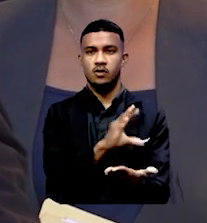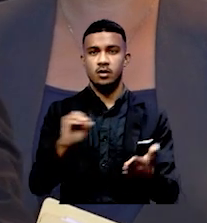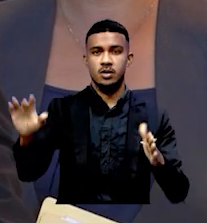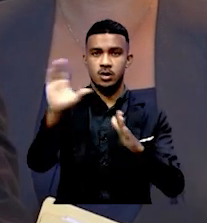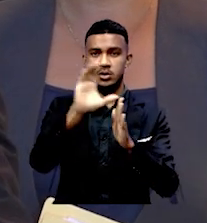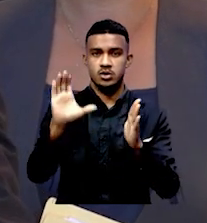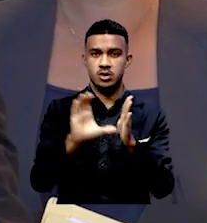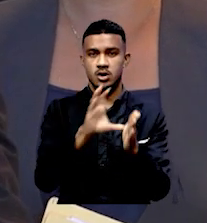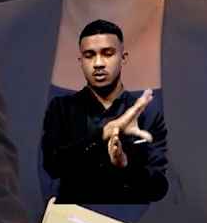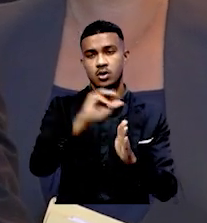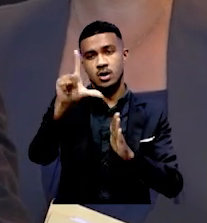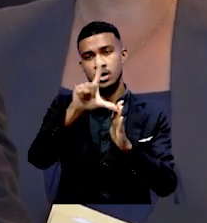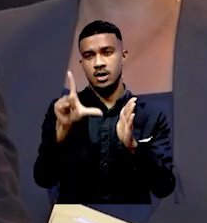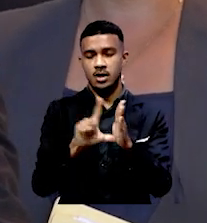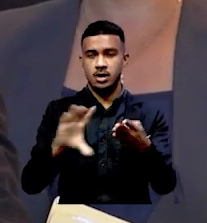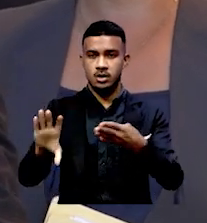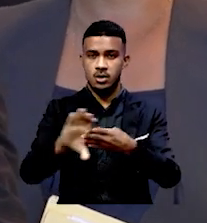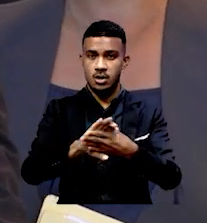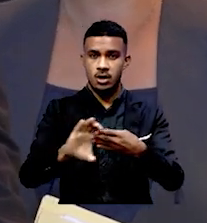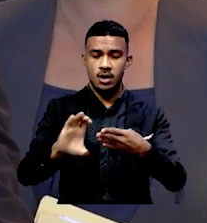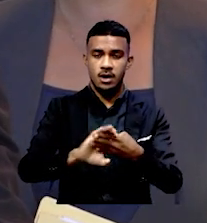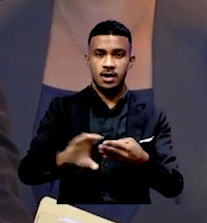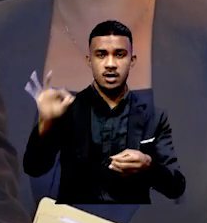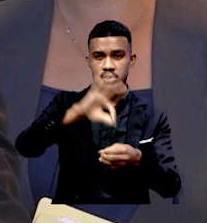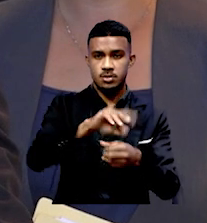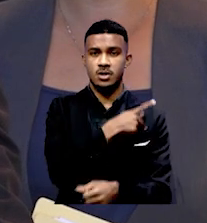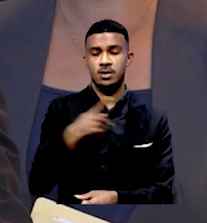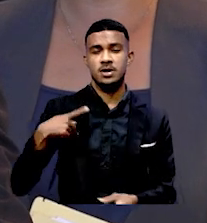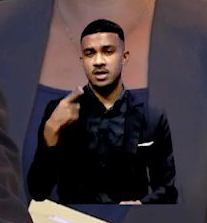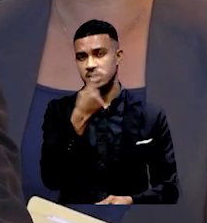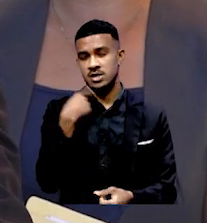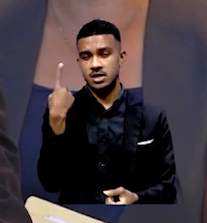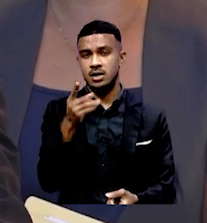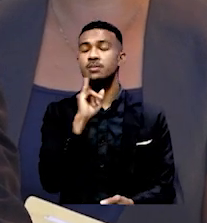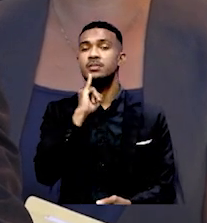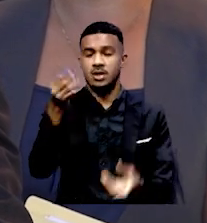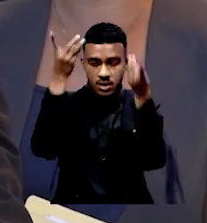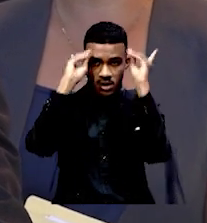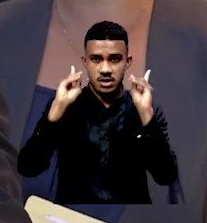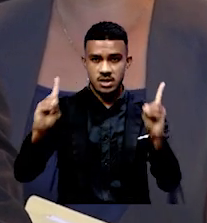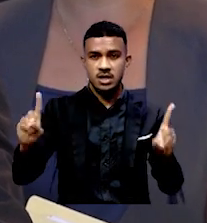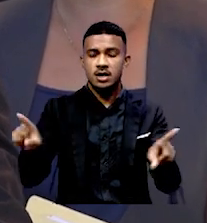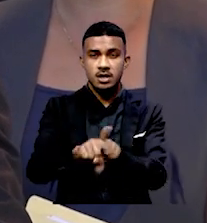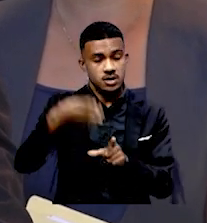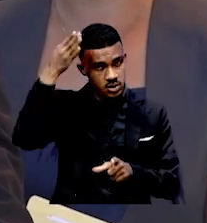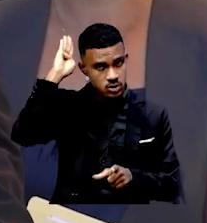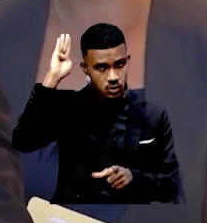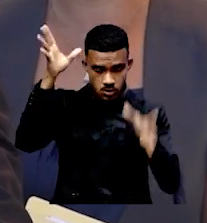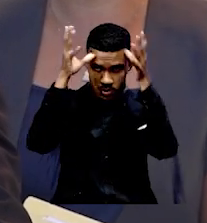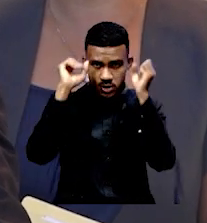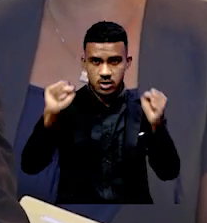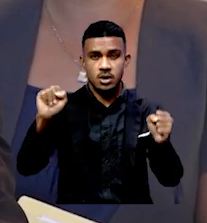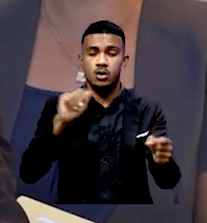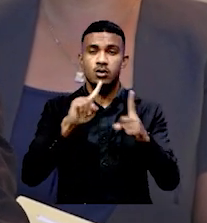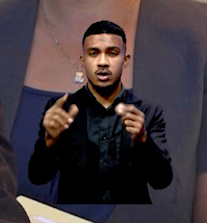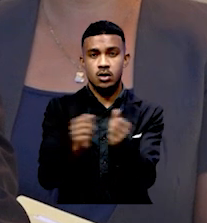mais conforme lei eleitoral, eleição parlamentar, nem nesse ano decide Sua Excelência Presidente da República, depois de consulta ao Governo, não mais